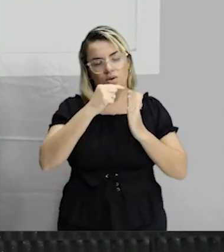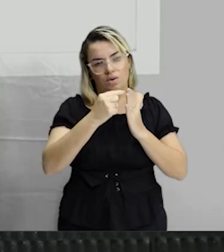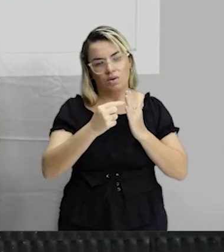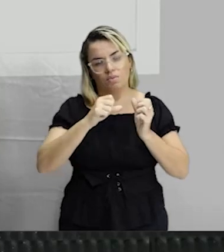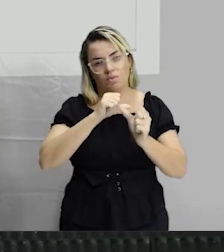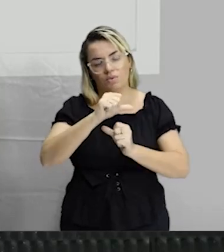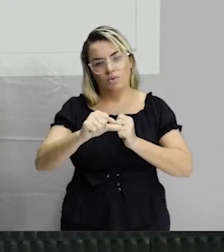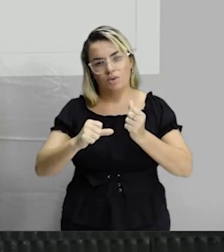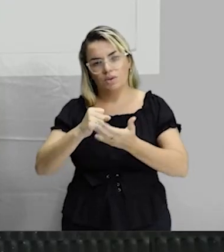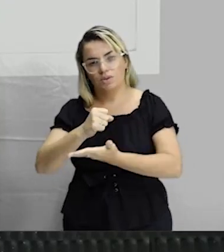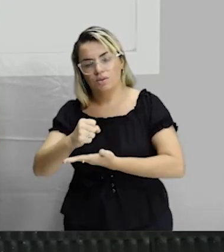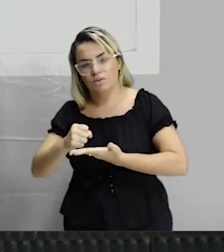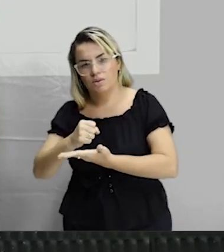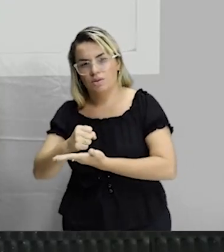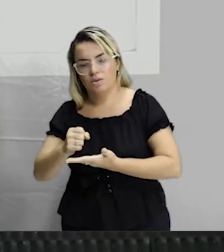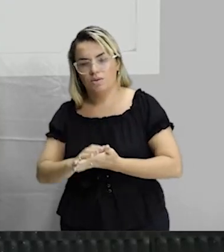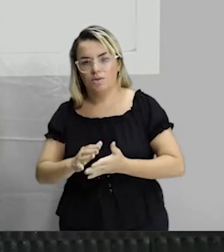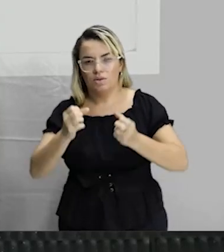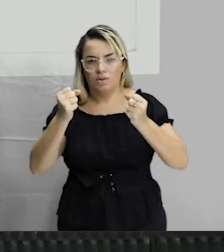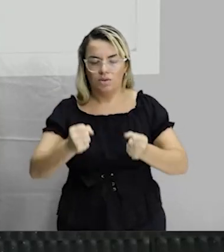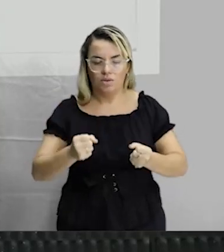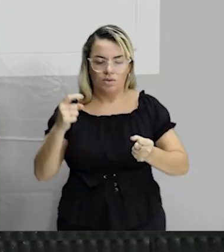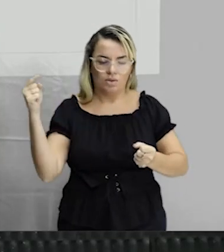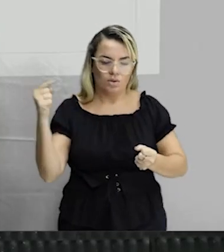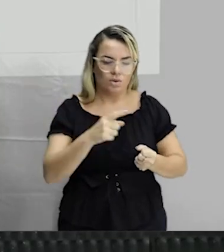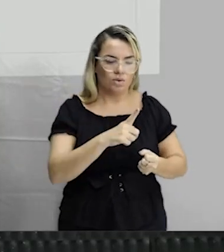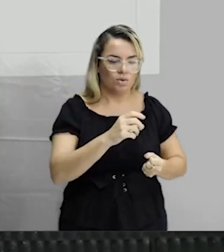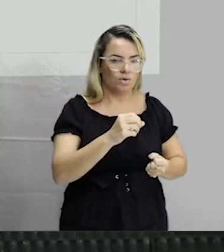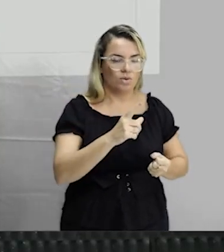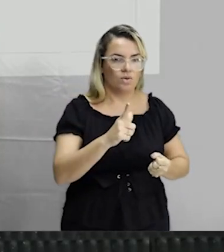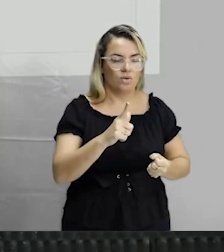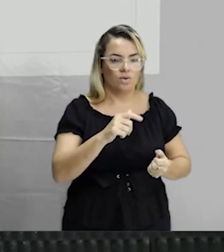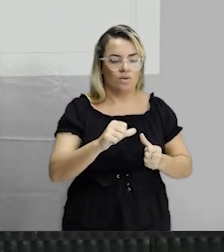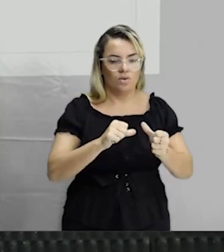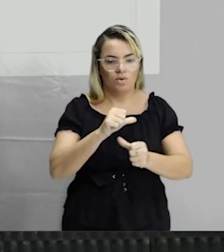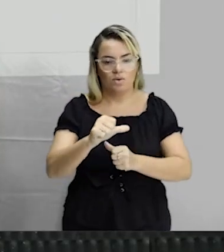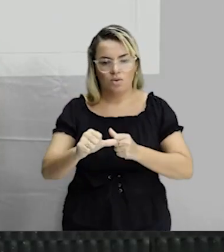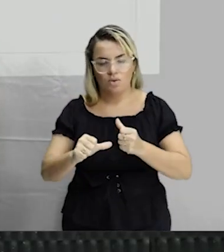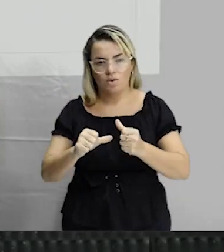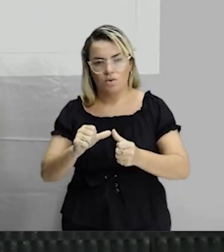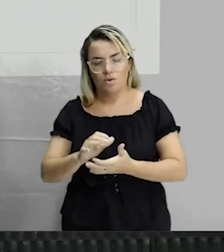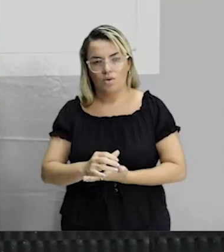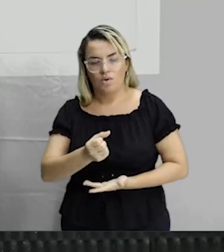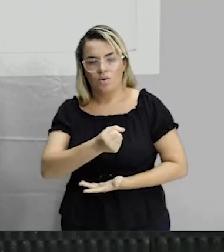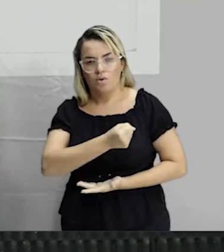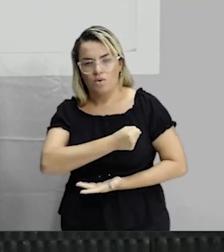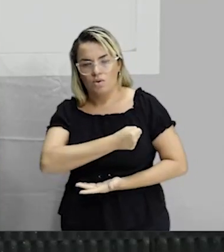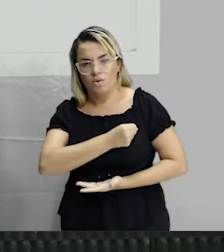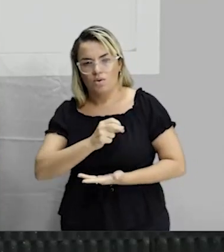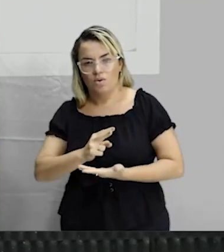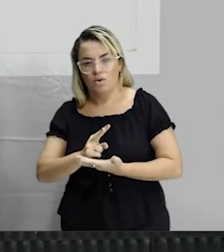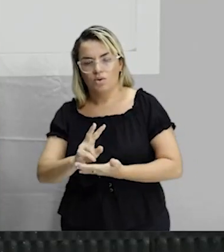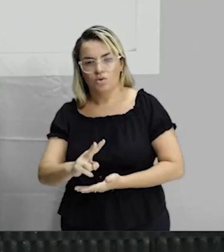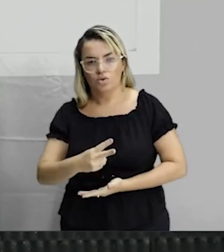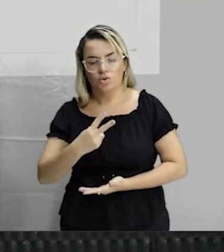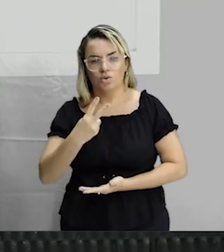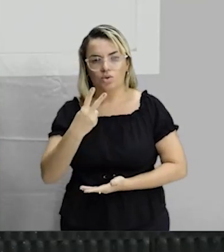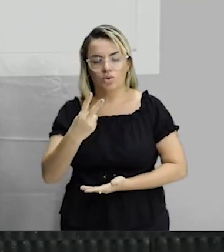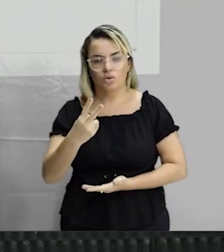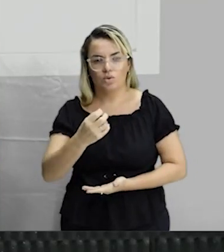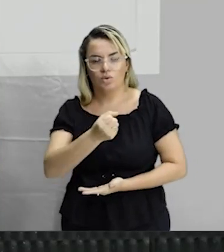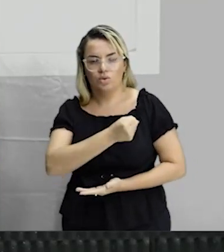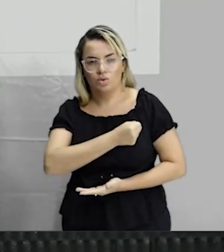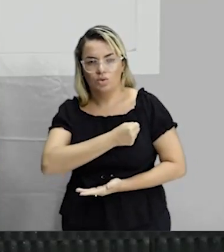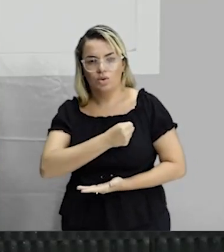base, pela qual você pode transformar um logaritmo num quociente entre dois logaritmos, conservando